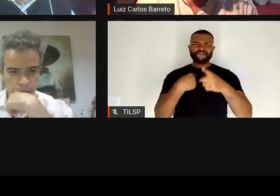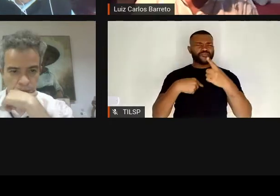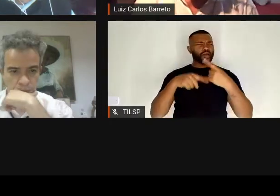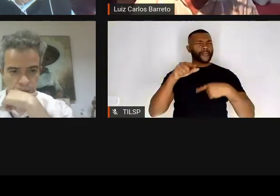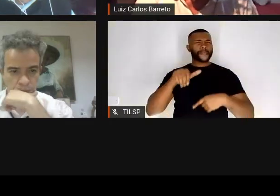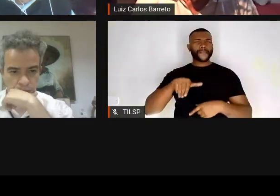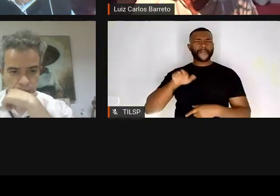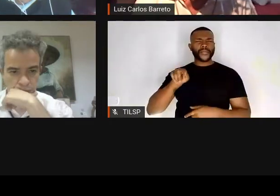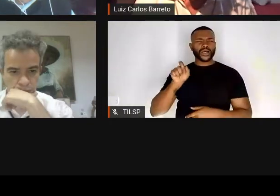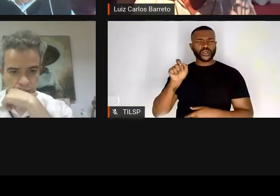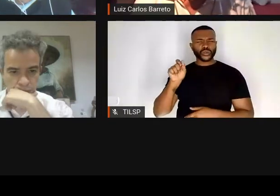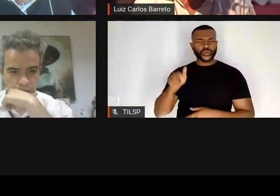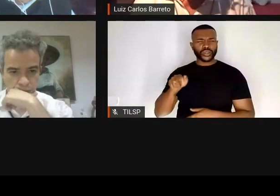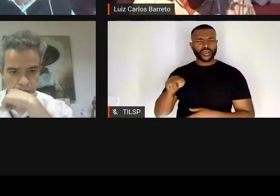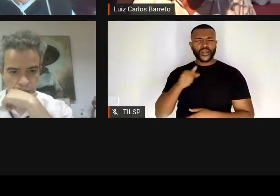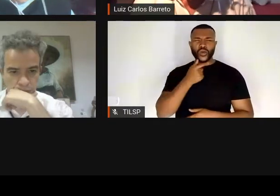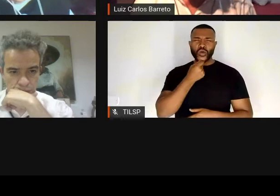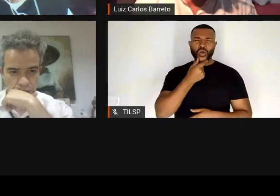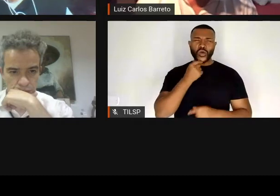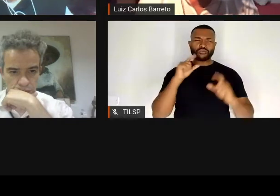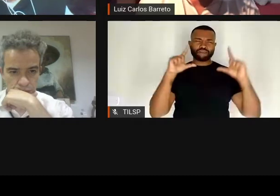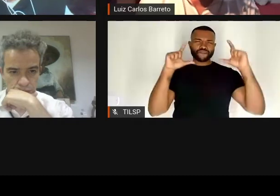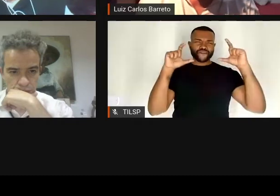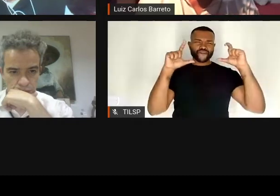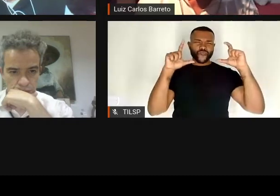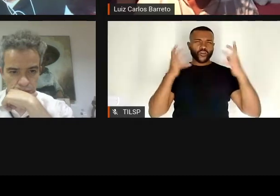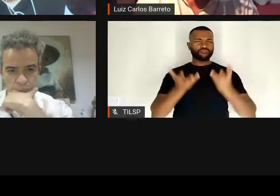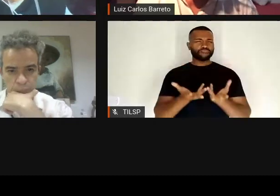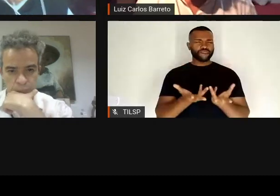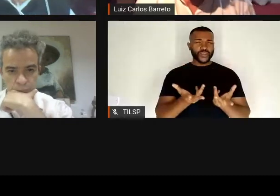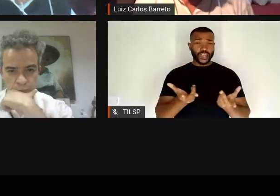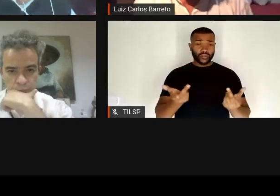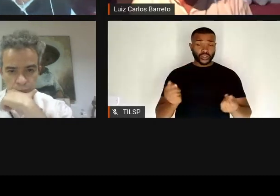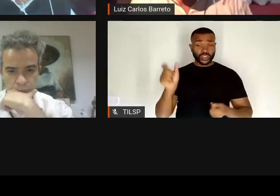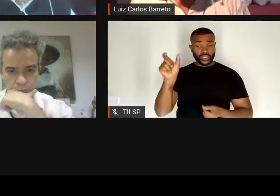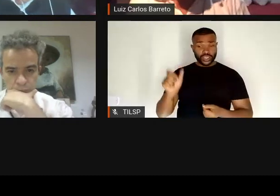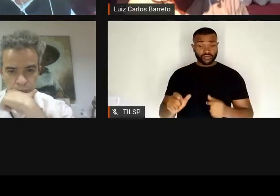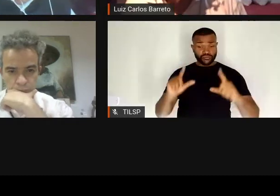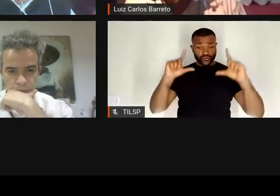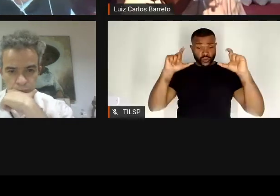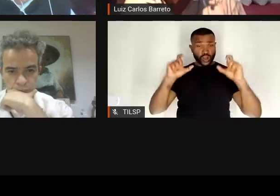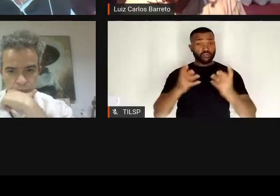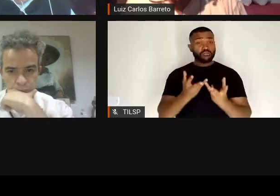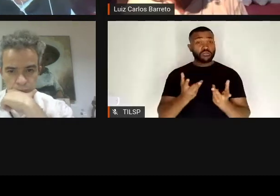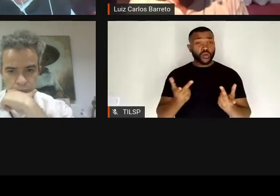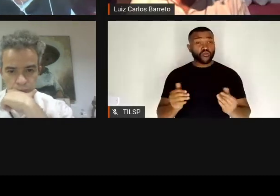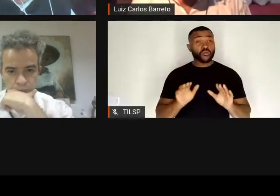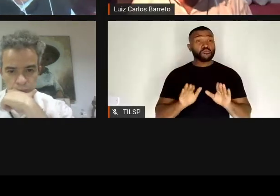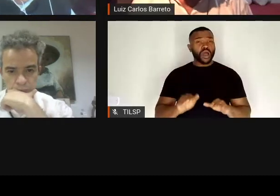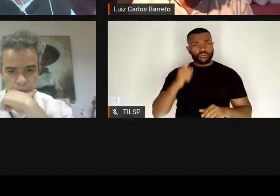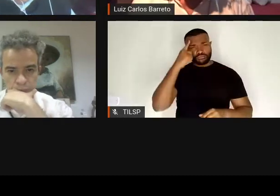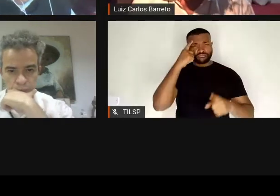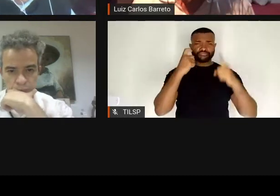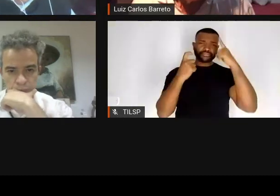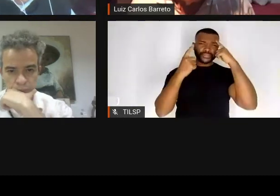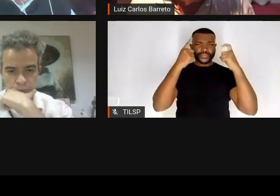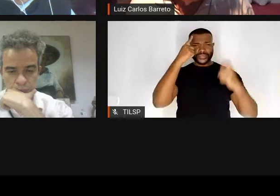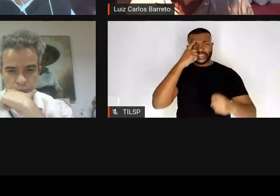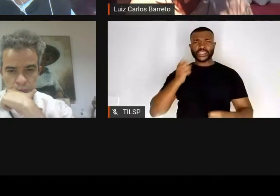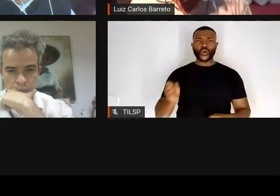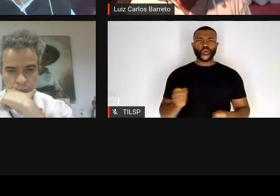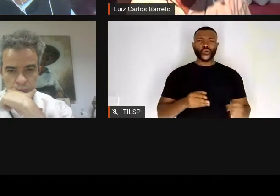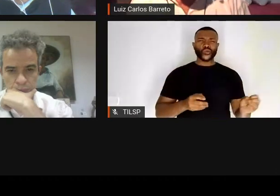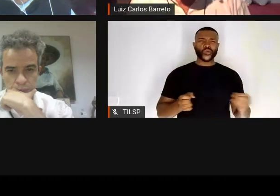ser um grande fotógrafo. Ele era um grande fotógrafo, mas um inovador da